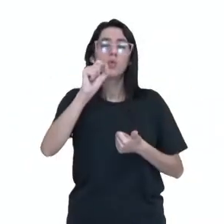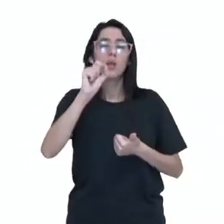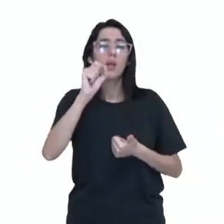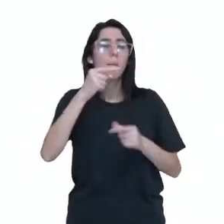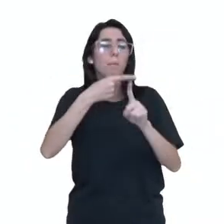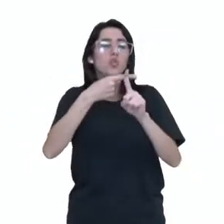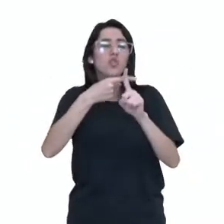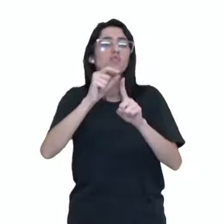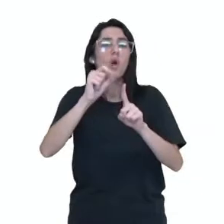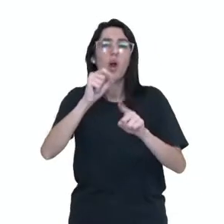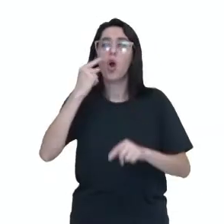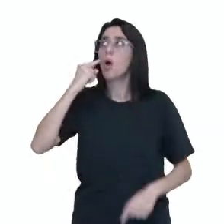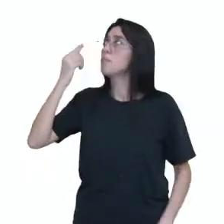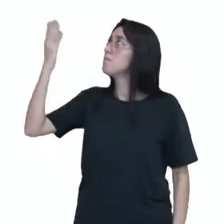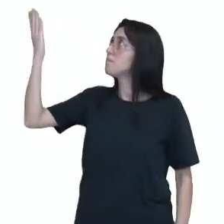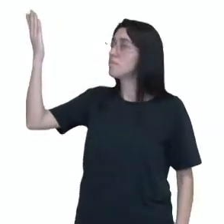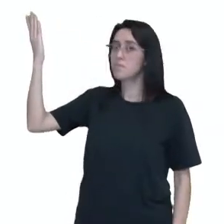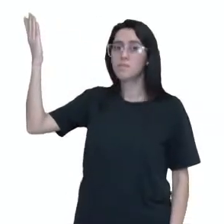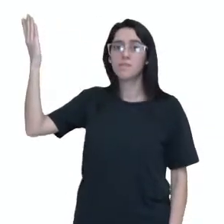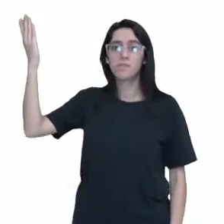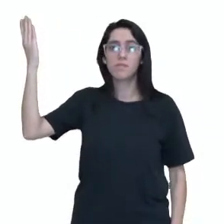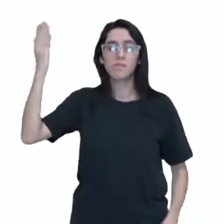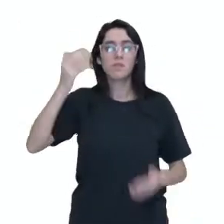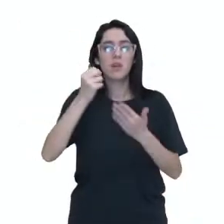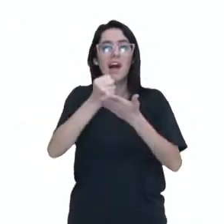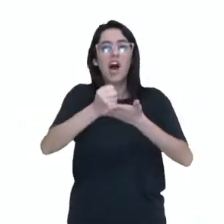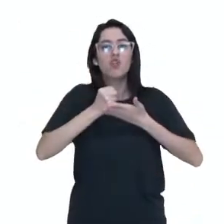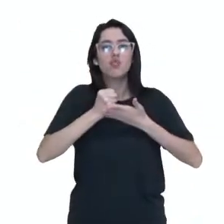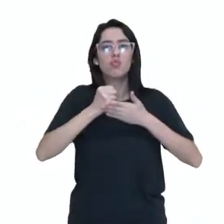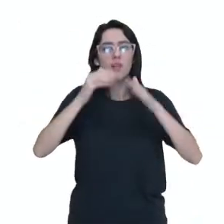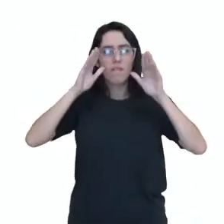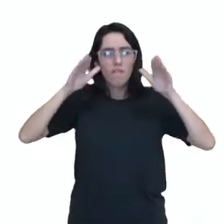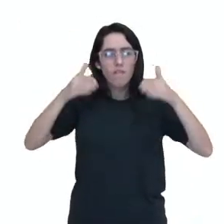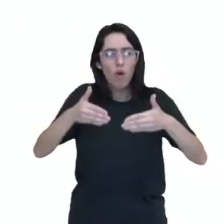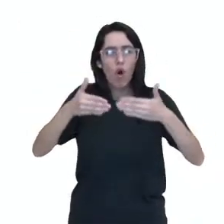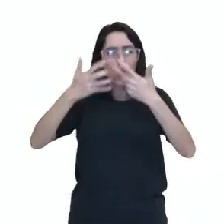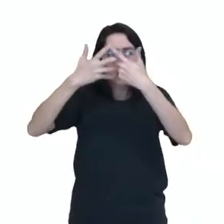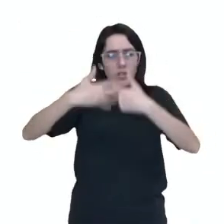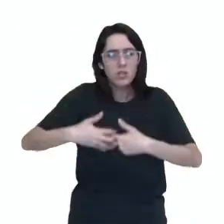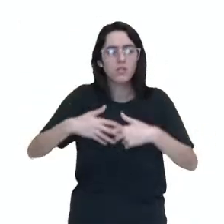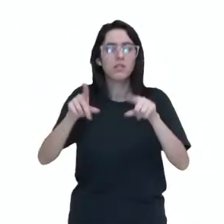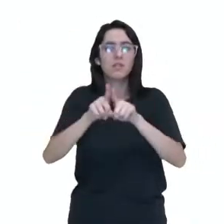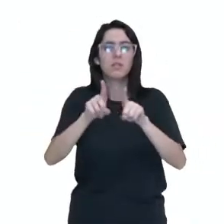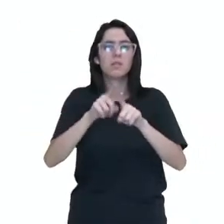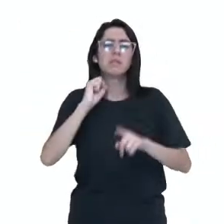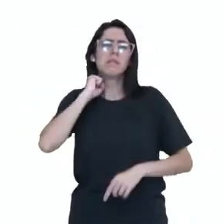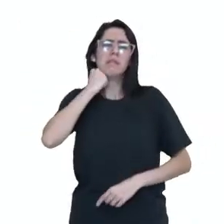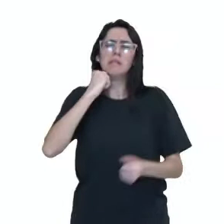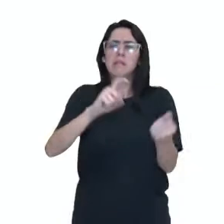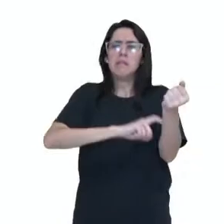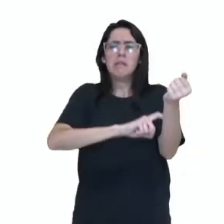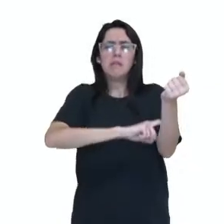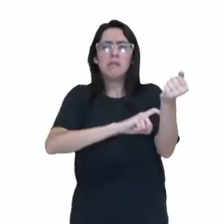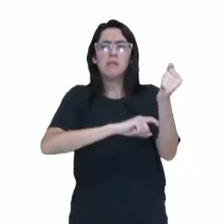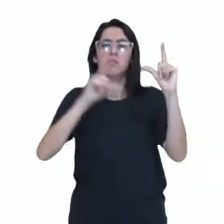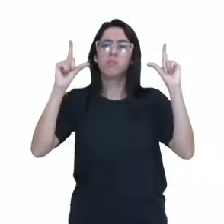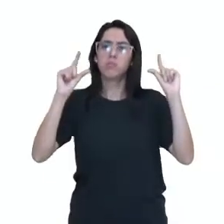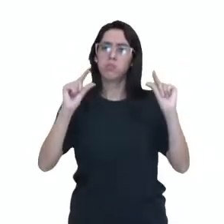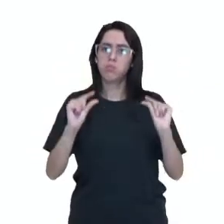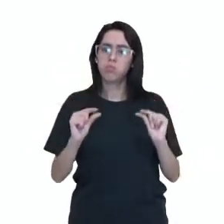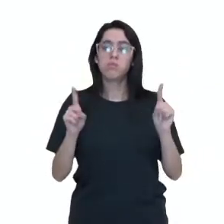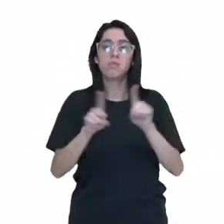só, aumento da sua concentração, redução do estresse, prevenção